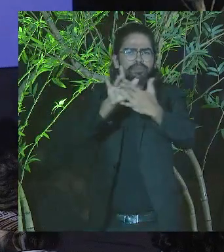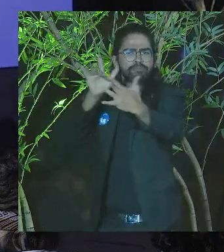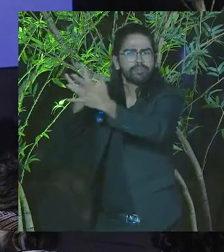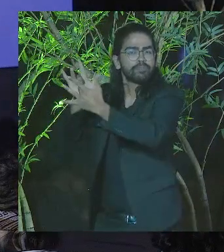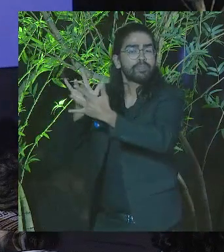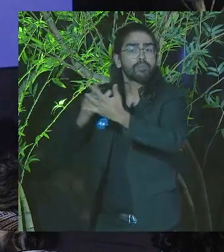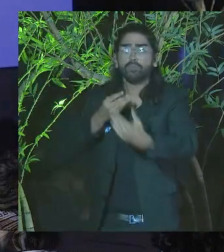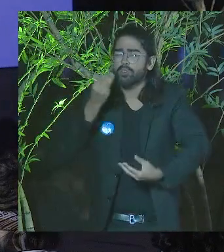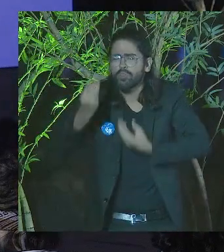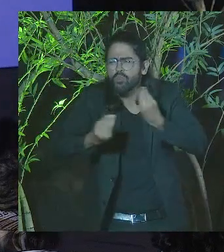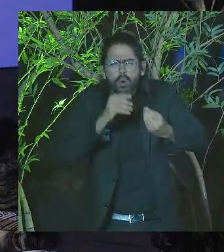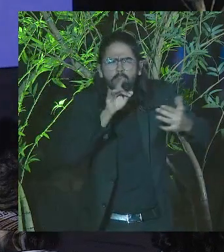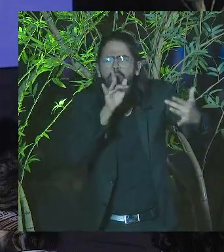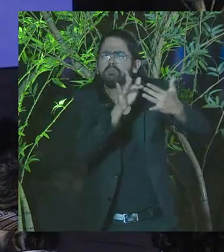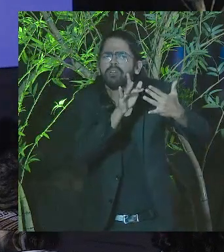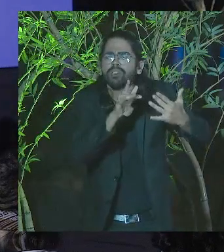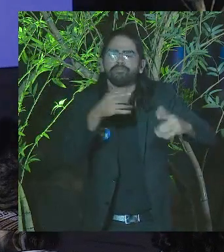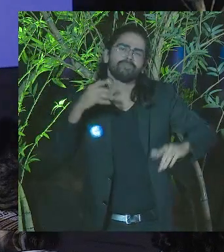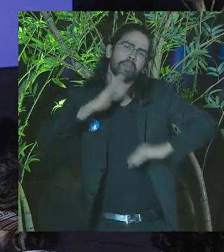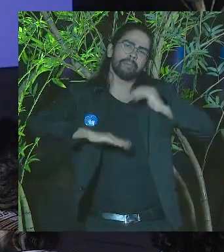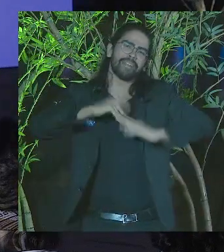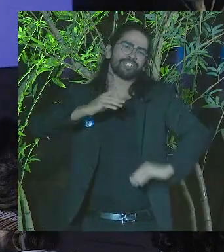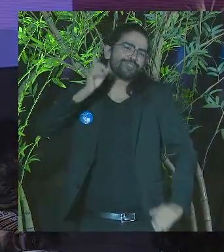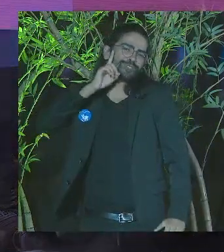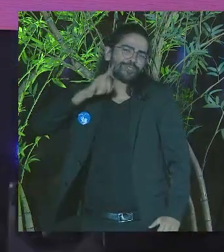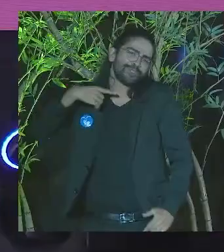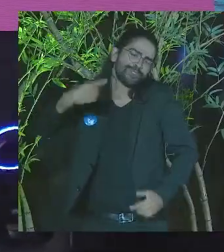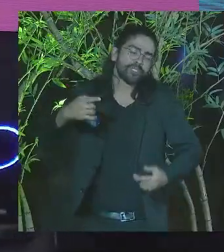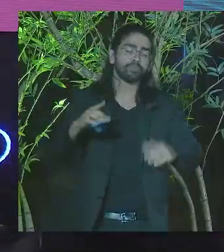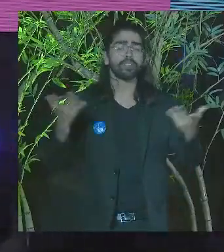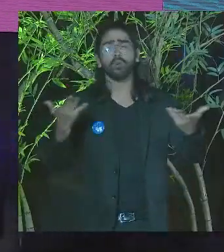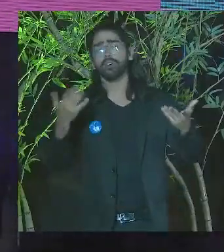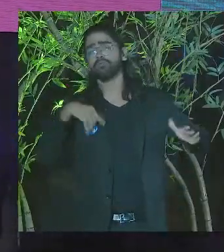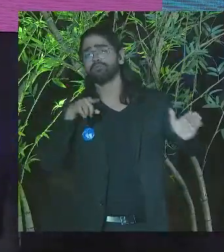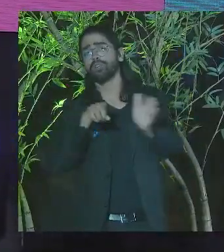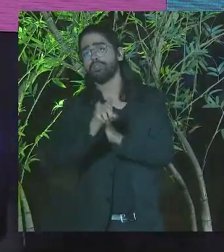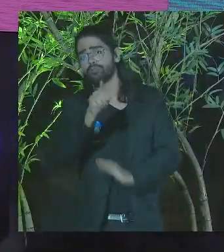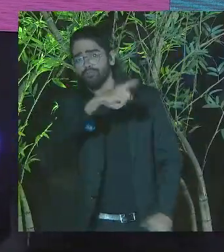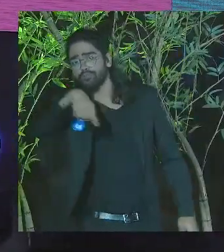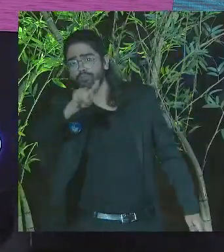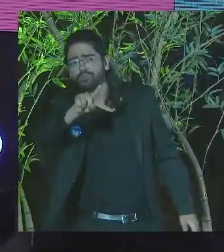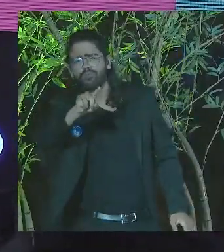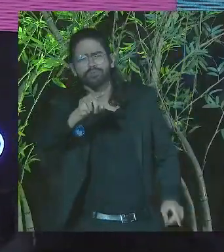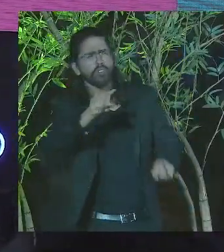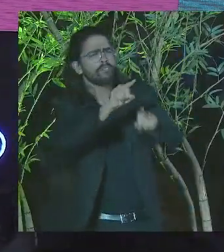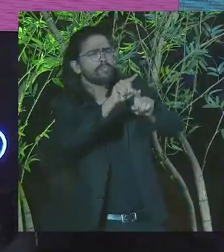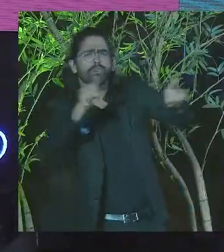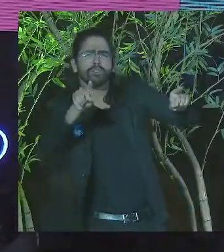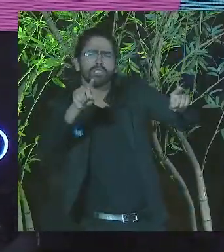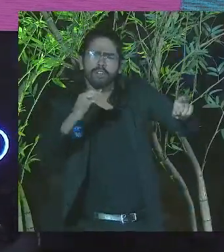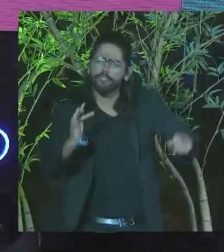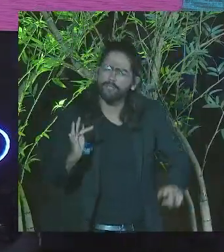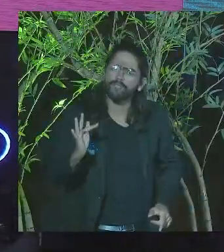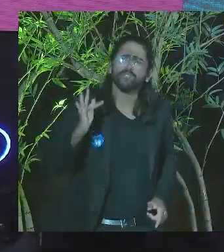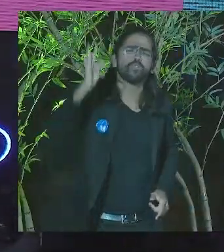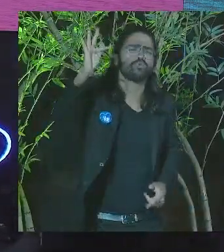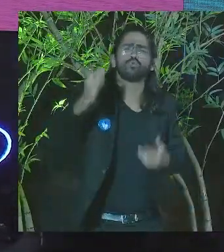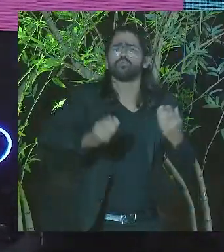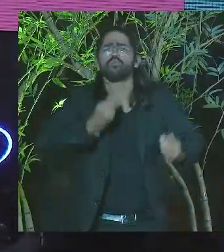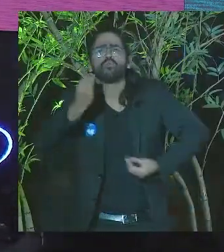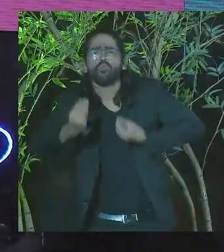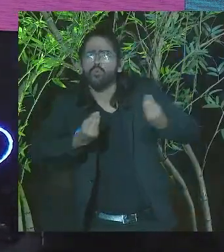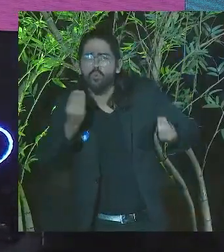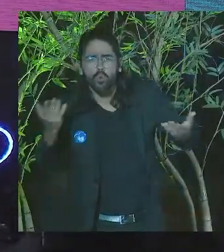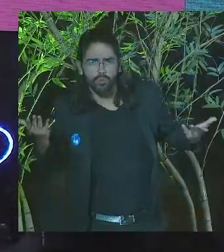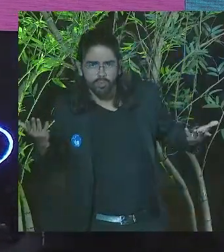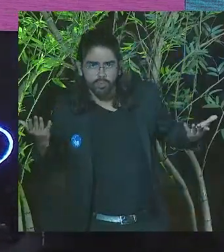mínimas atitudes que a gente vai fazendo. E a pergunta é, que futuro que você está construindo? A